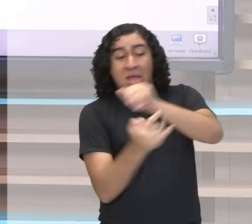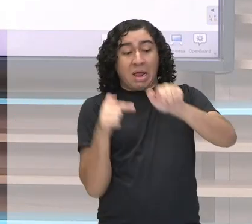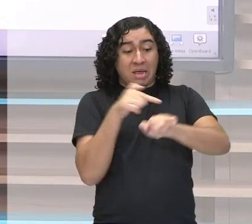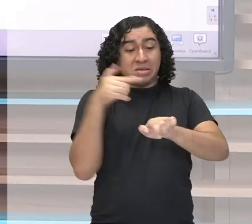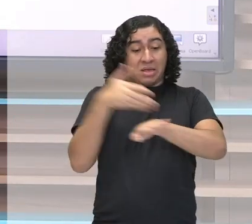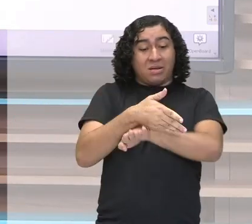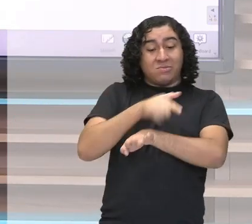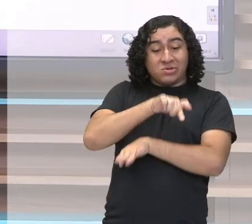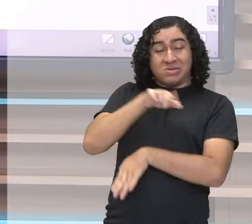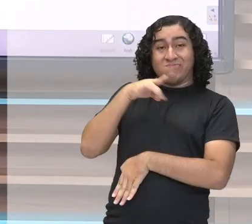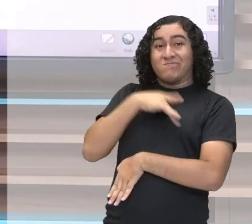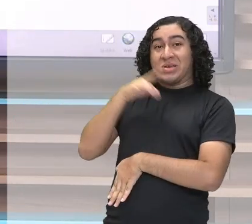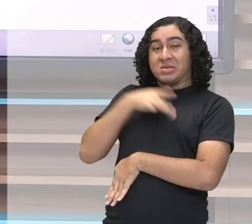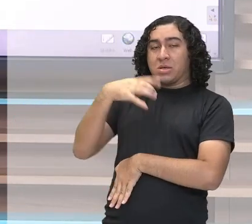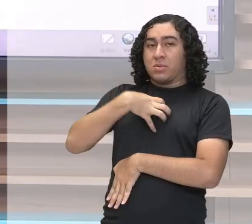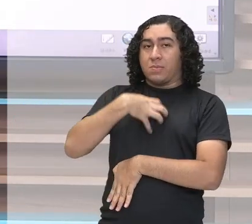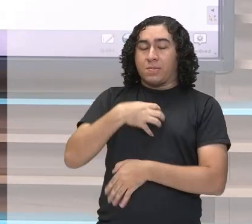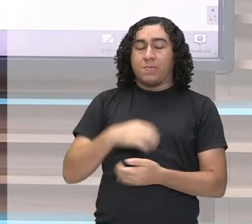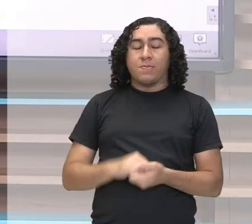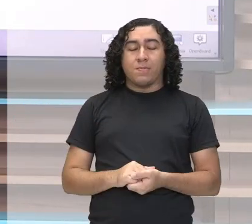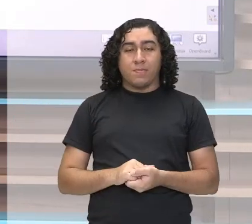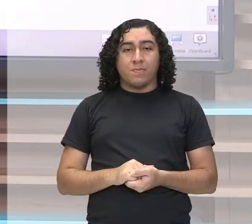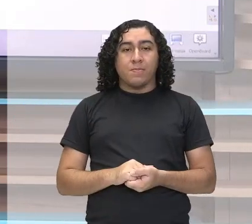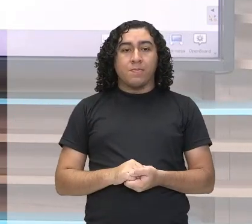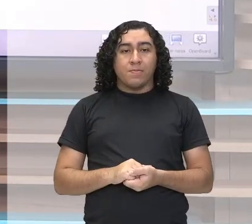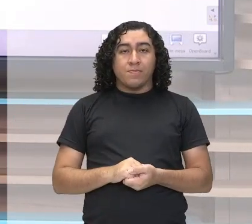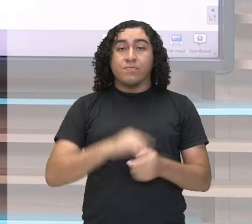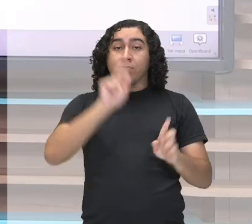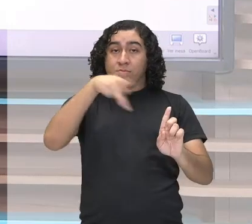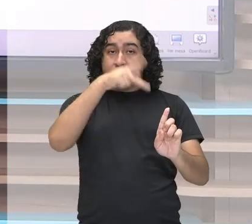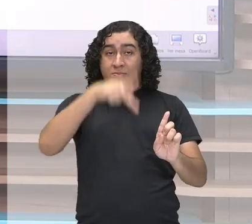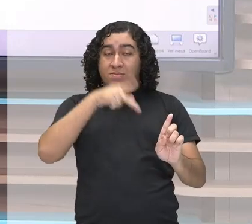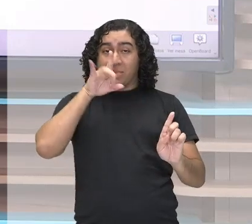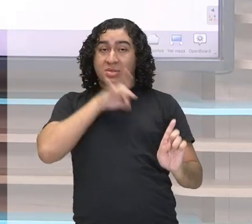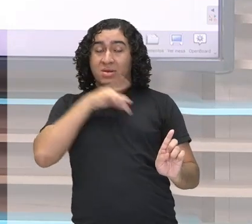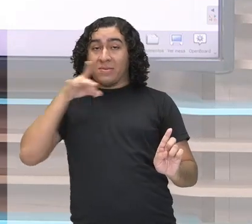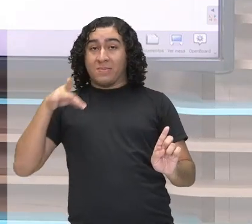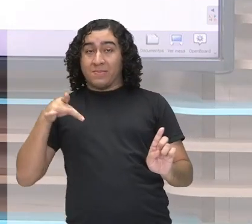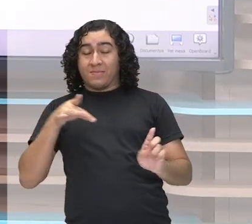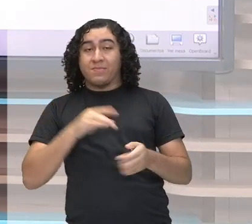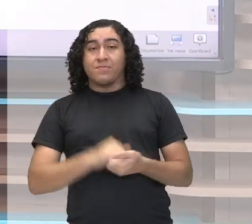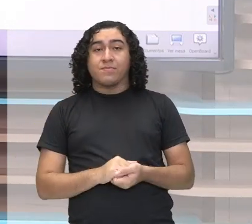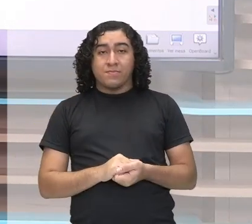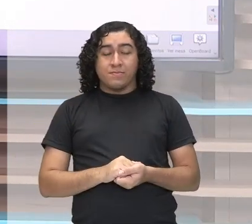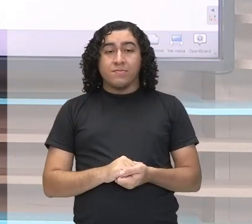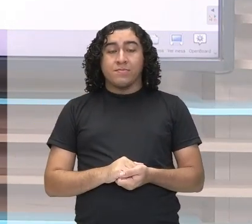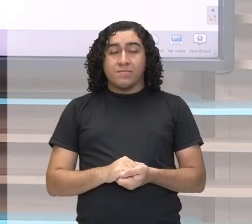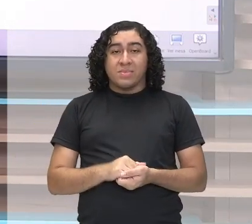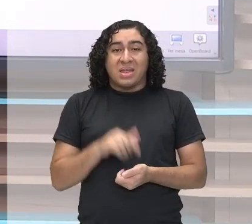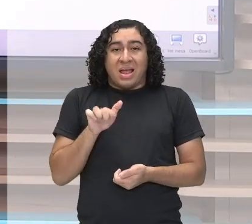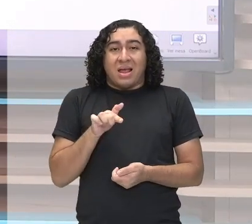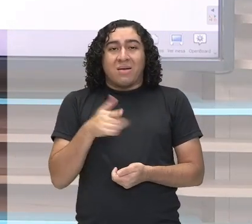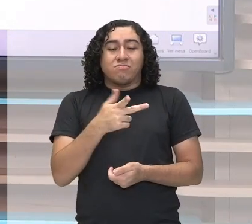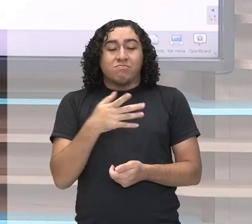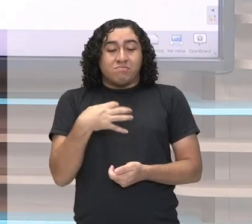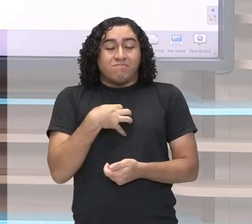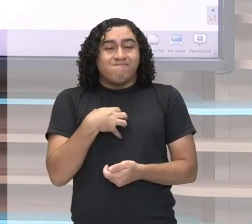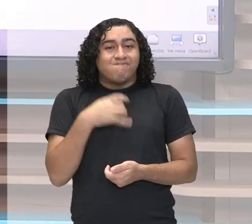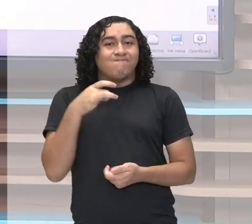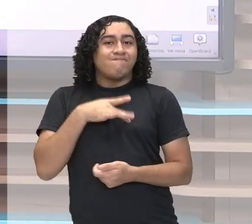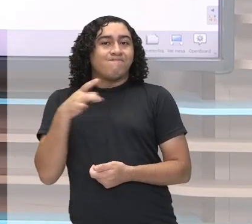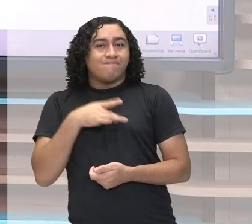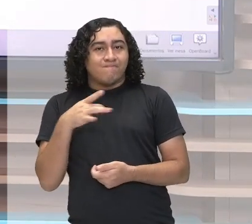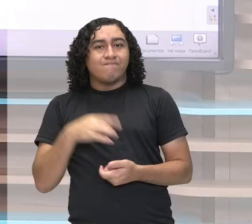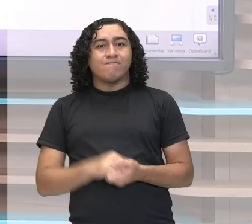fluxos migratórios, tá bom? E aí nós chegamos à xenofobia, que é essa aversão, né? Então, as pessoas